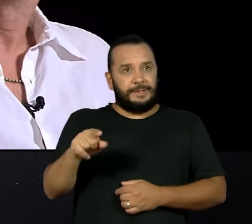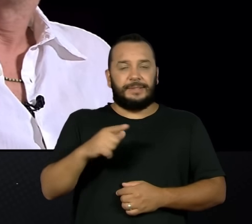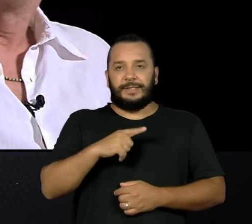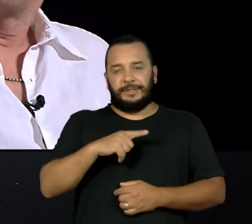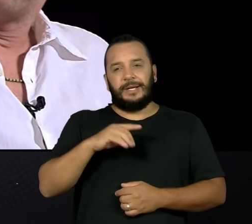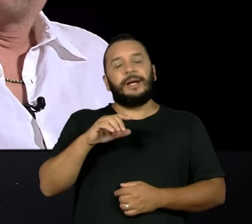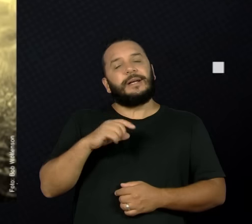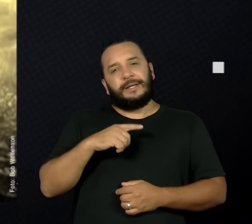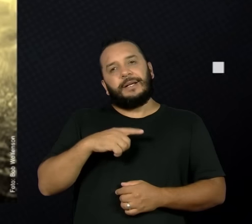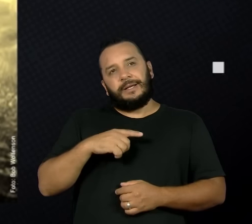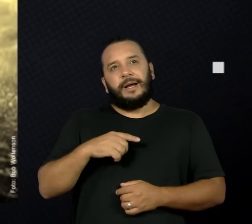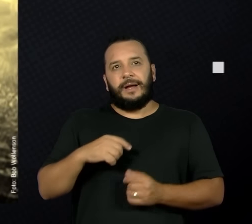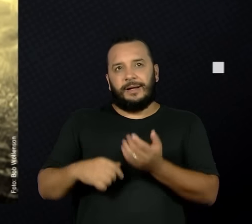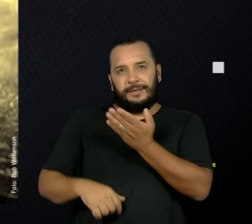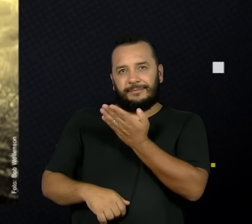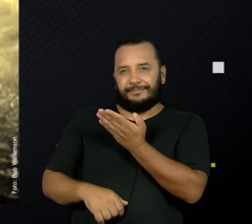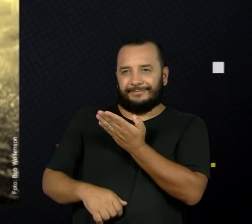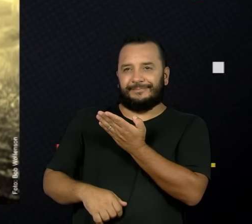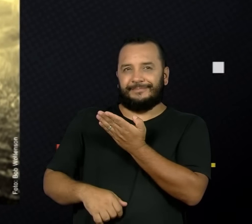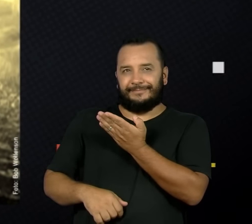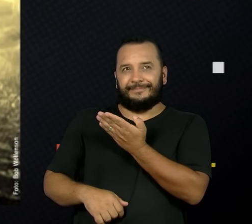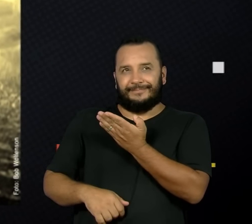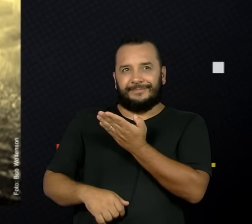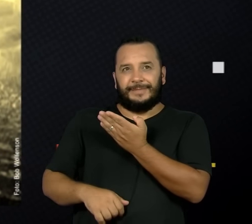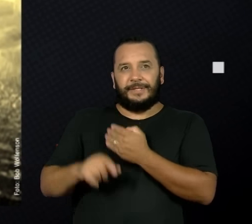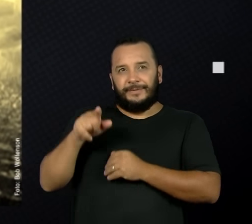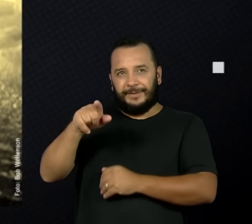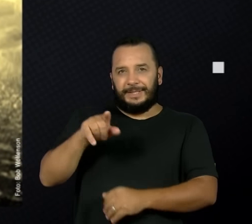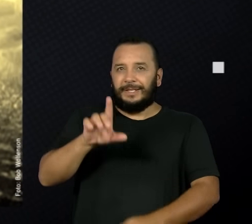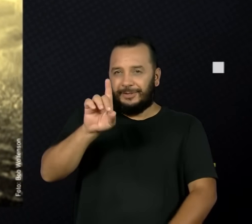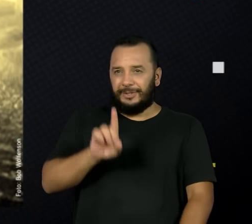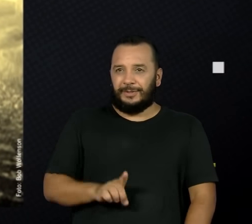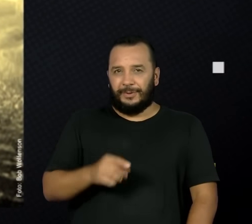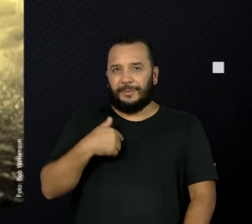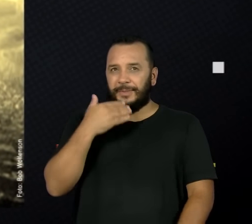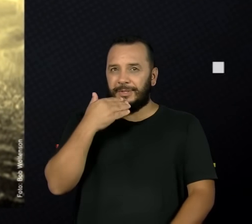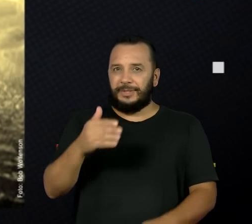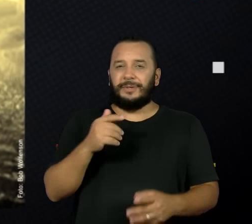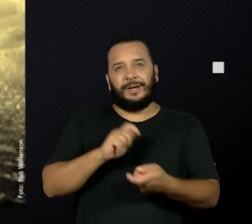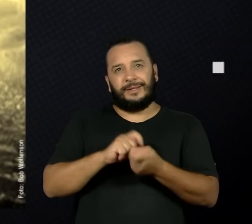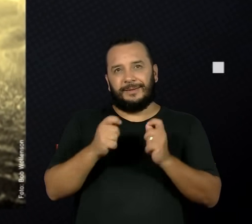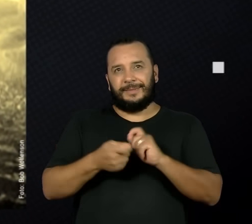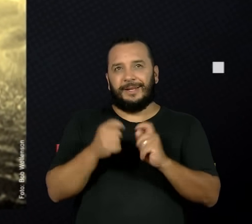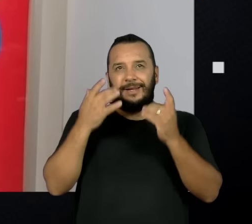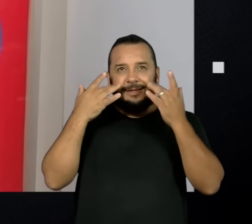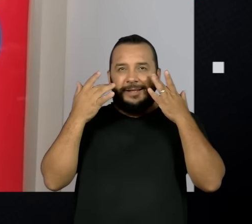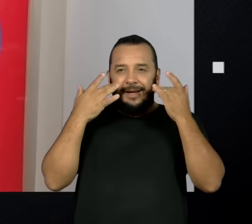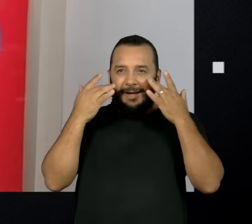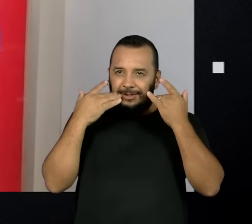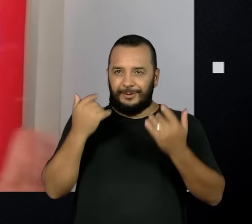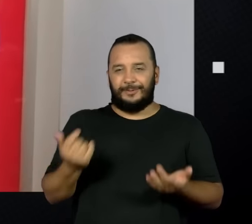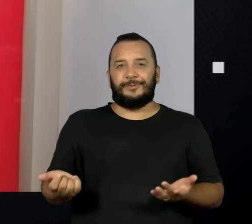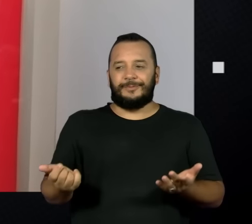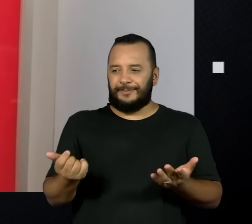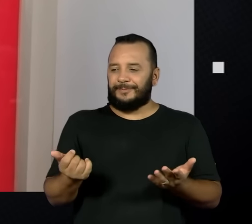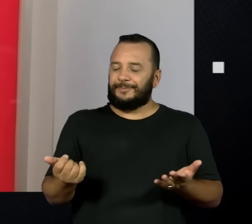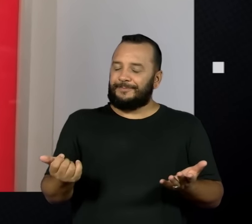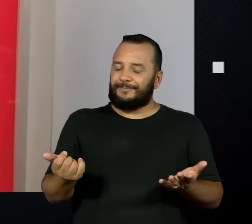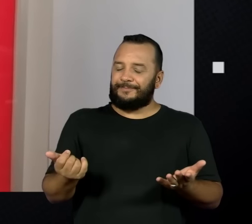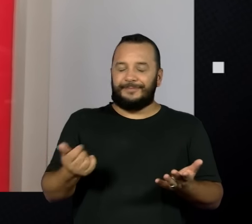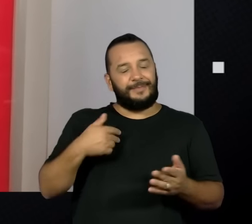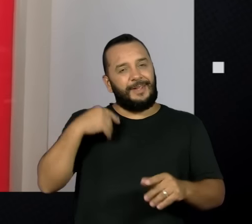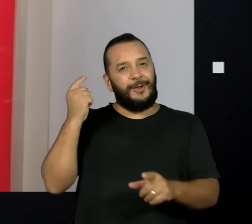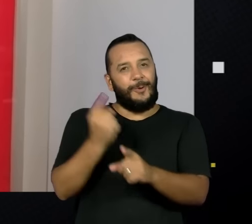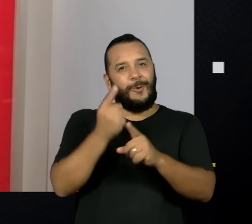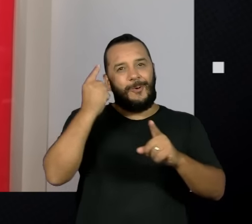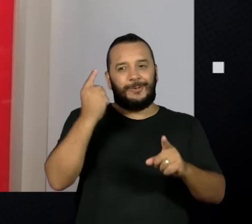do Por do Sol você como diretor e me pedi para adaptar a pea então ess esses